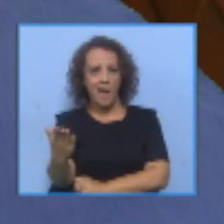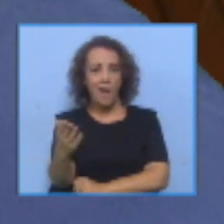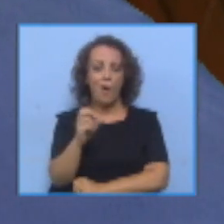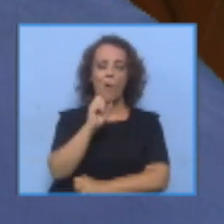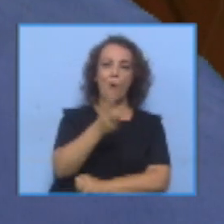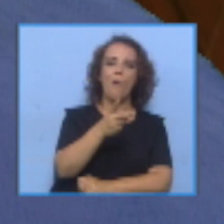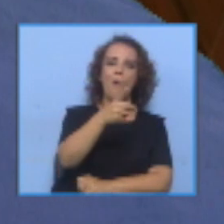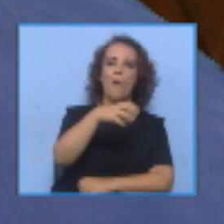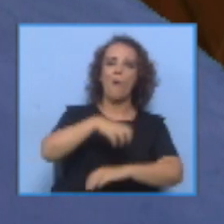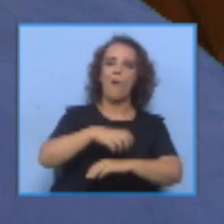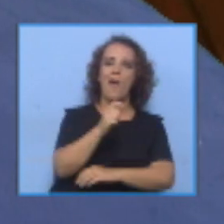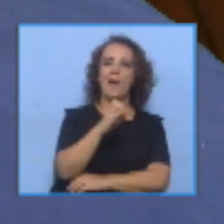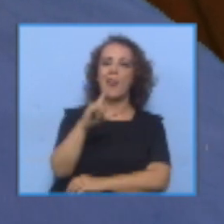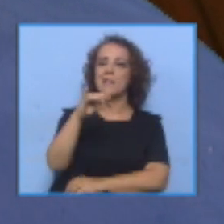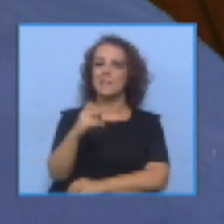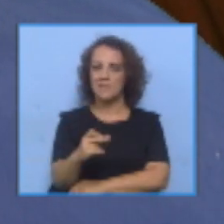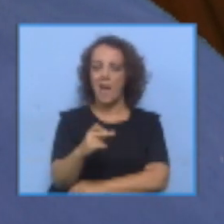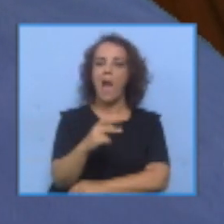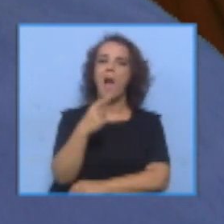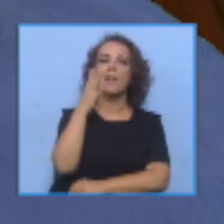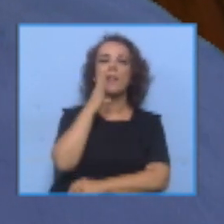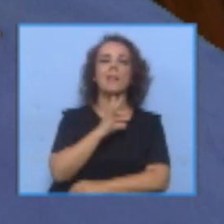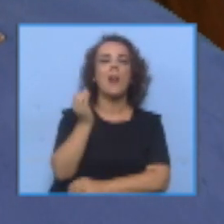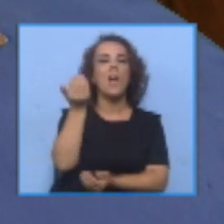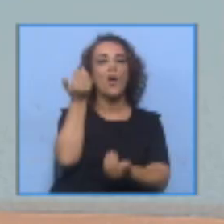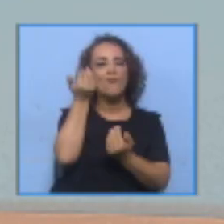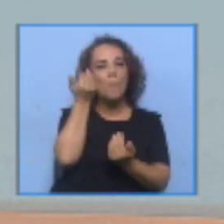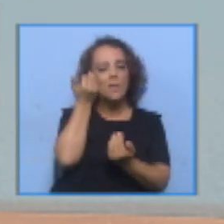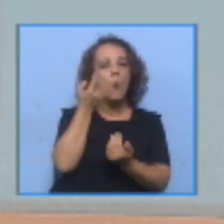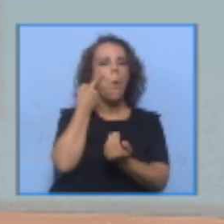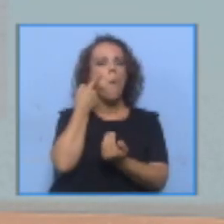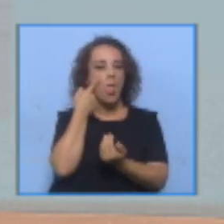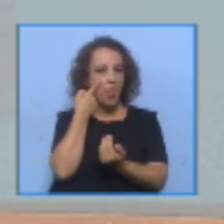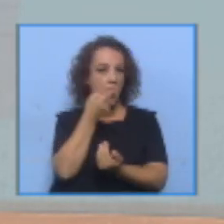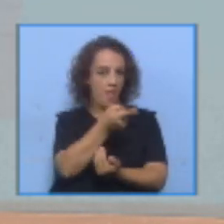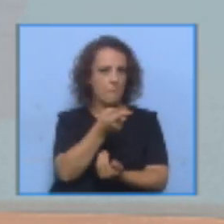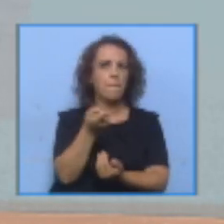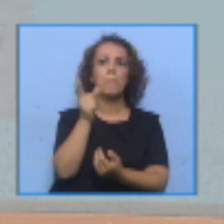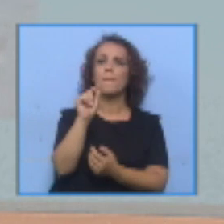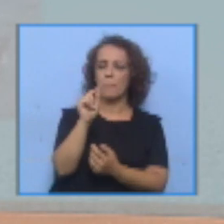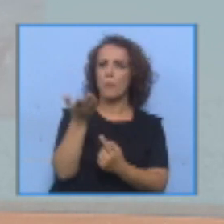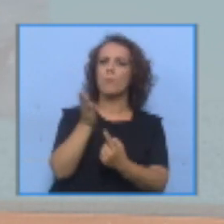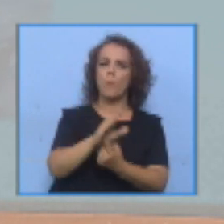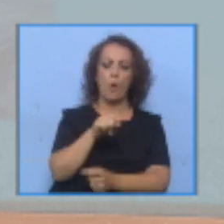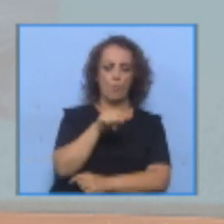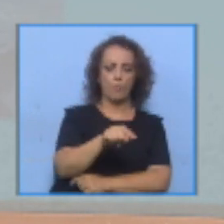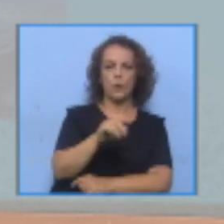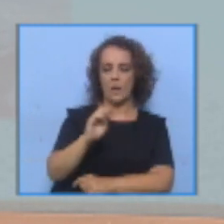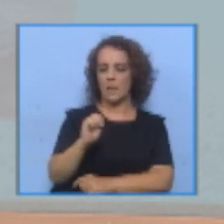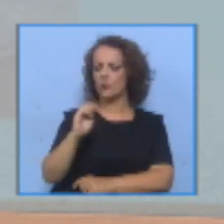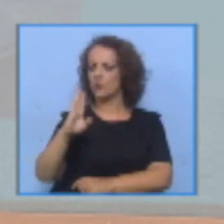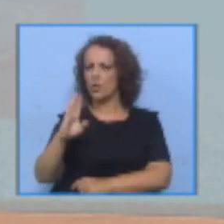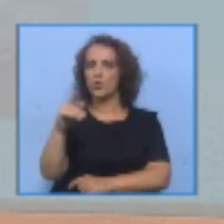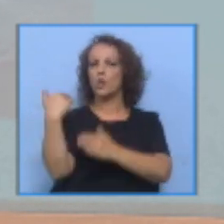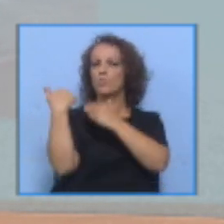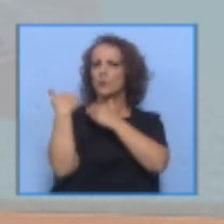da Eclésia, também procurar informar-se. Por exemplo, o Ponto SJ, da responsabilidade